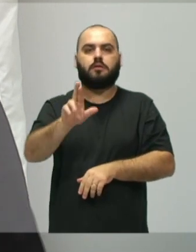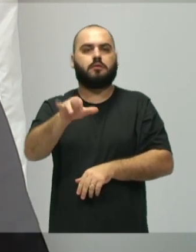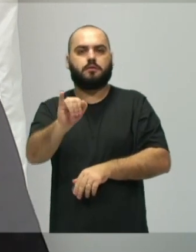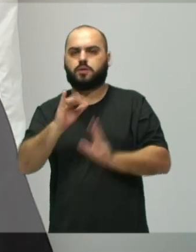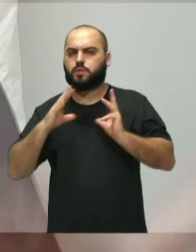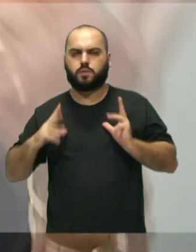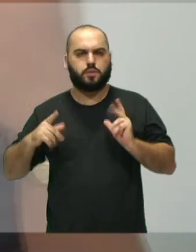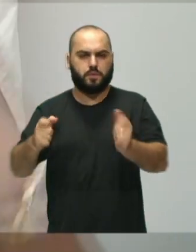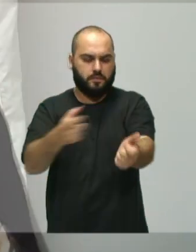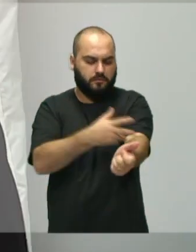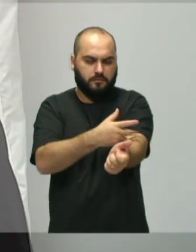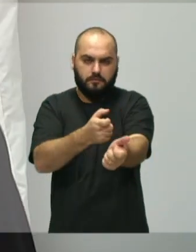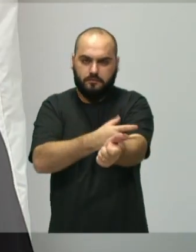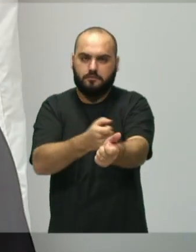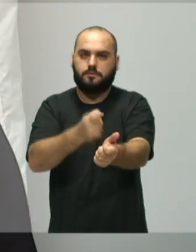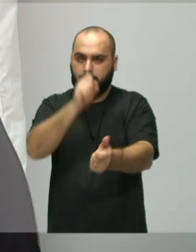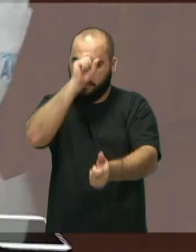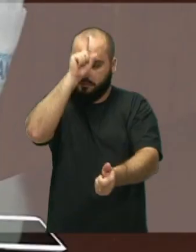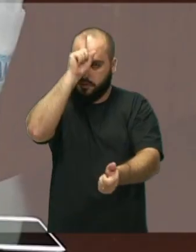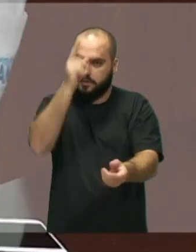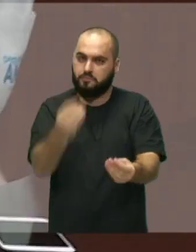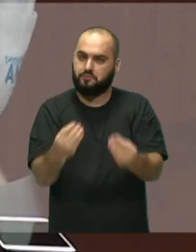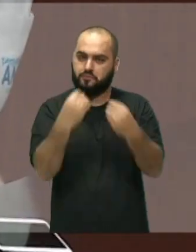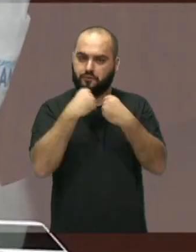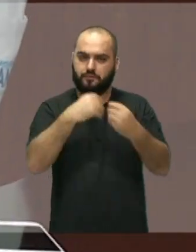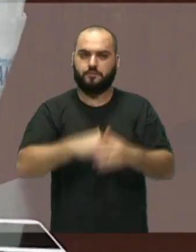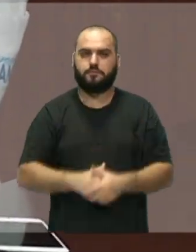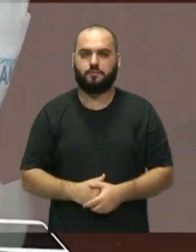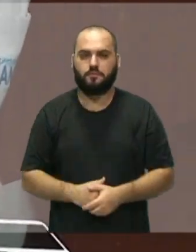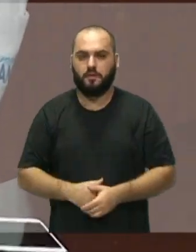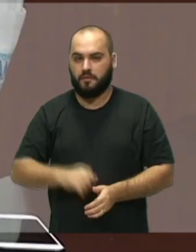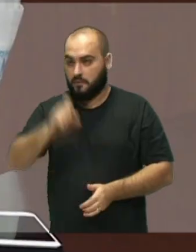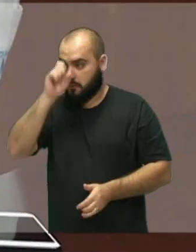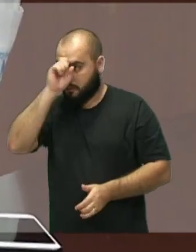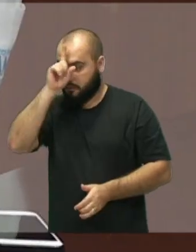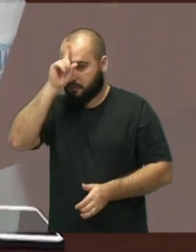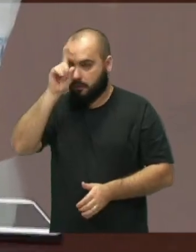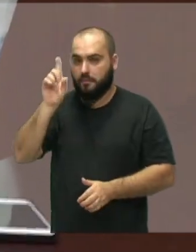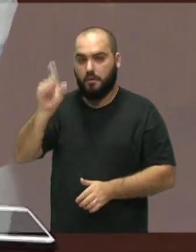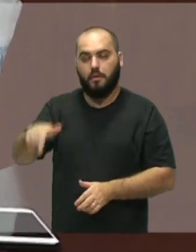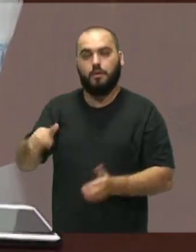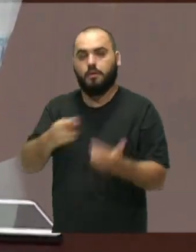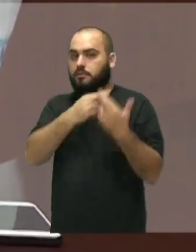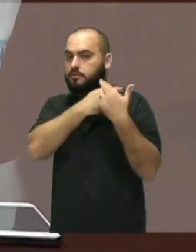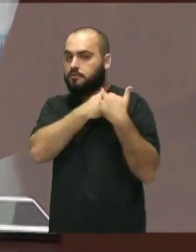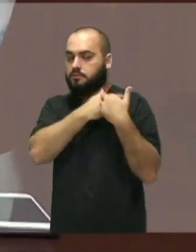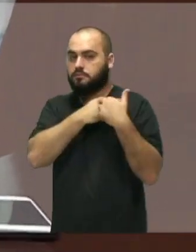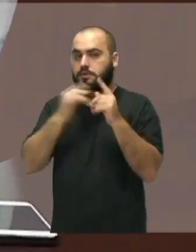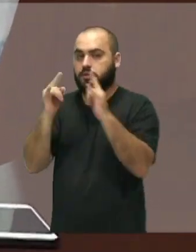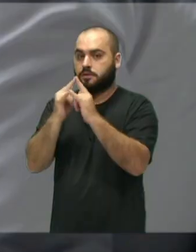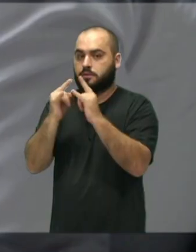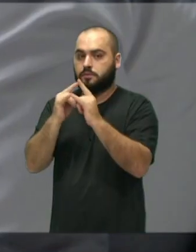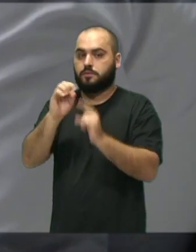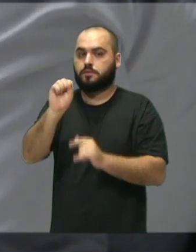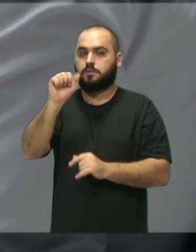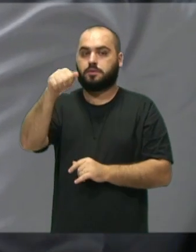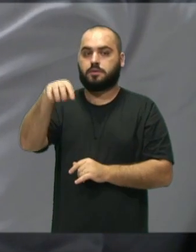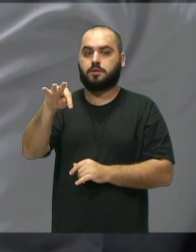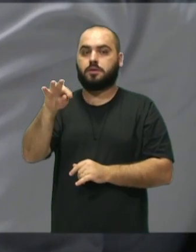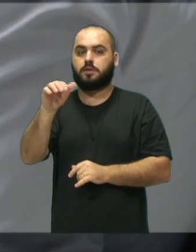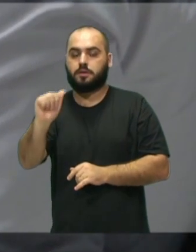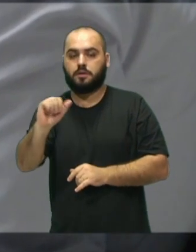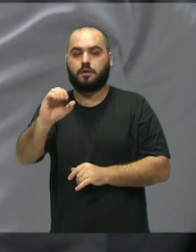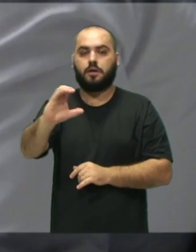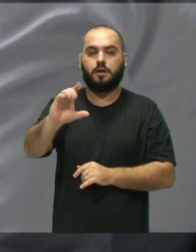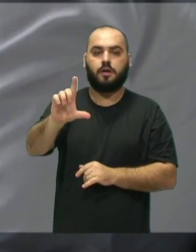os exames que o hospital vai nos ofertar O Pequeno Anjo está sob a responsabilidade do Instituto Santa Clara que